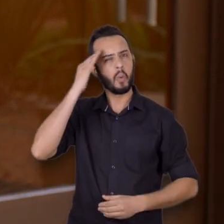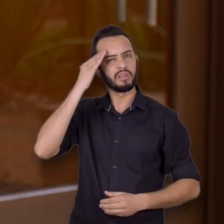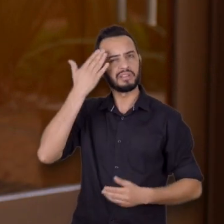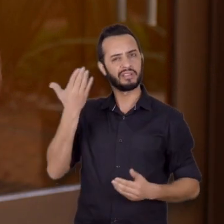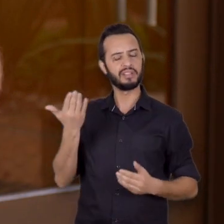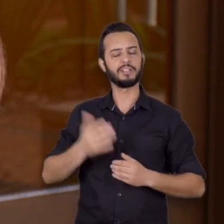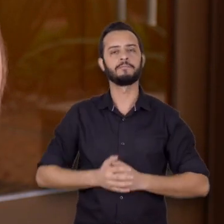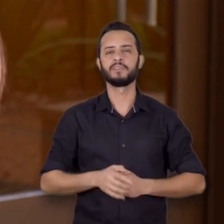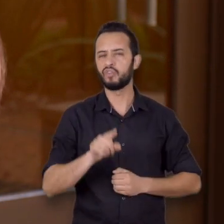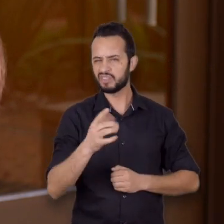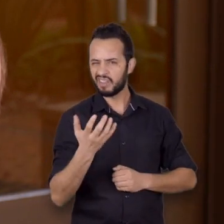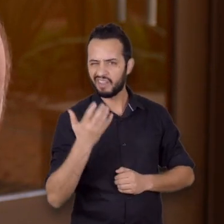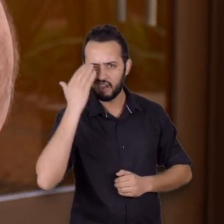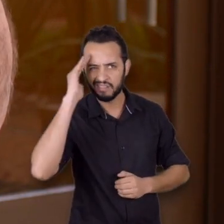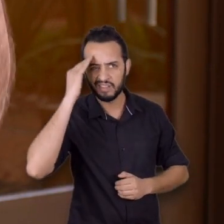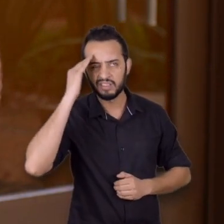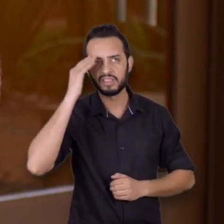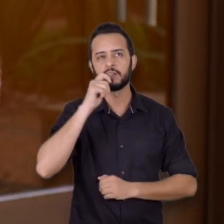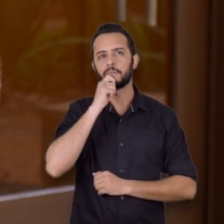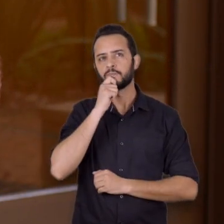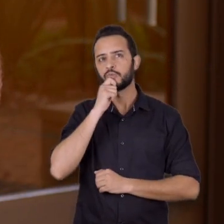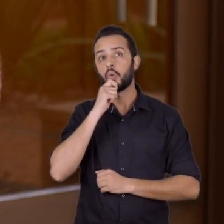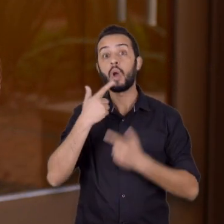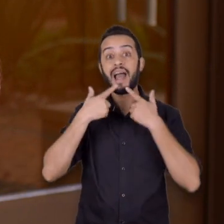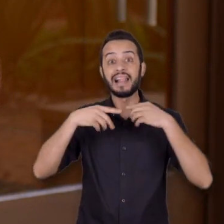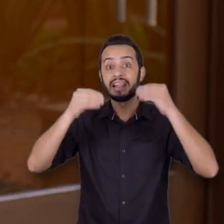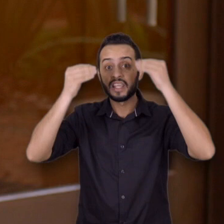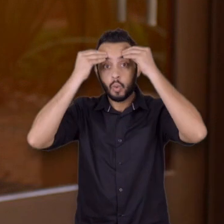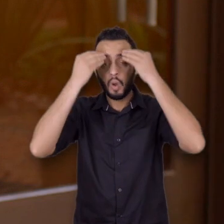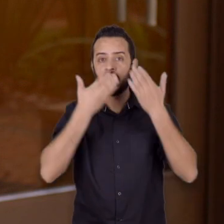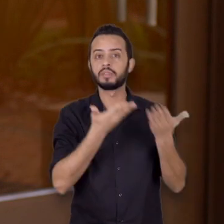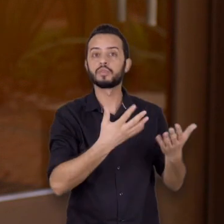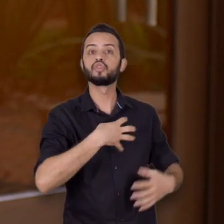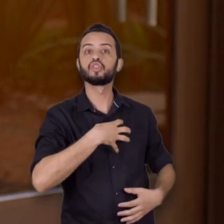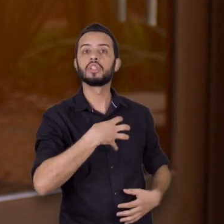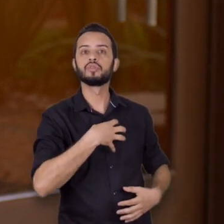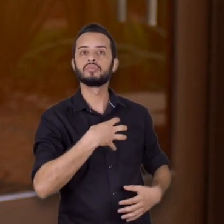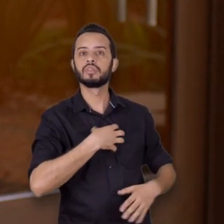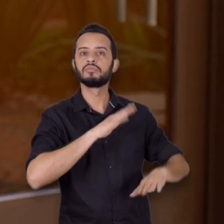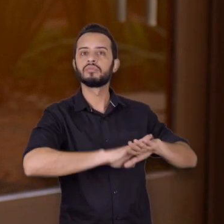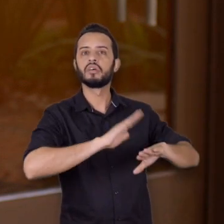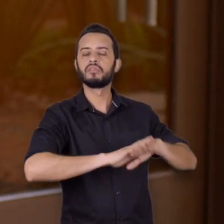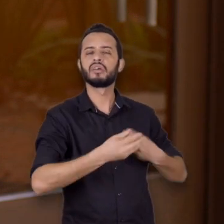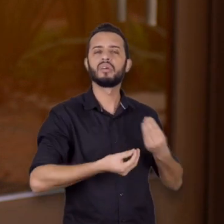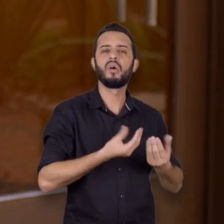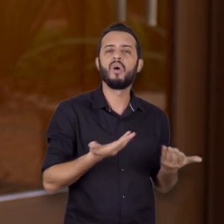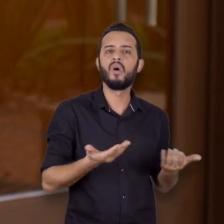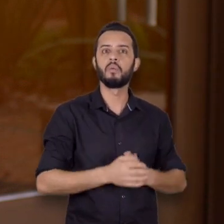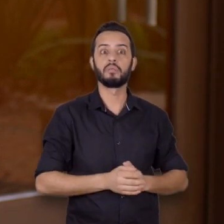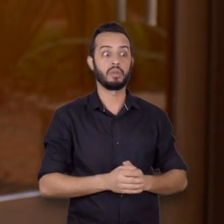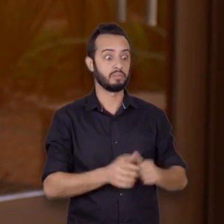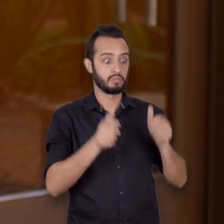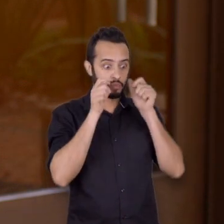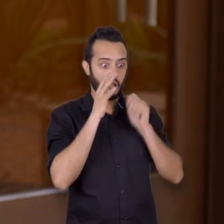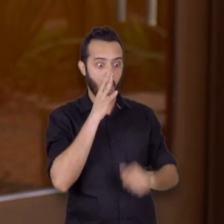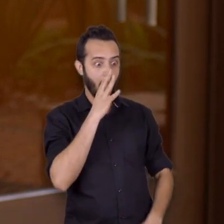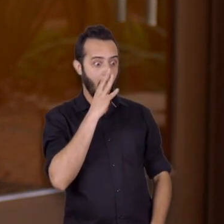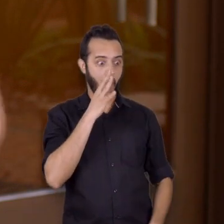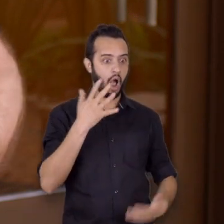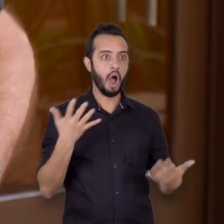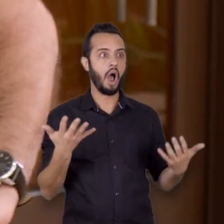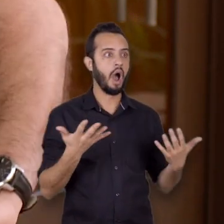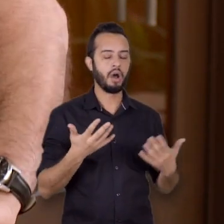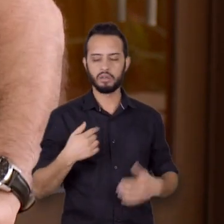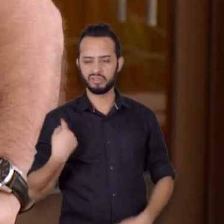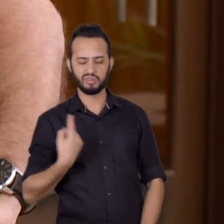quer entender como funciona a linguagem para eles, por que eles fazem as coisas do jeito que eles fazem, por que eles se fascinam com certas